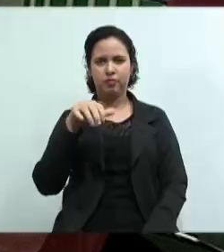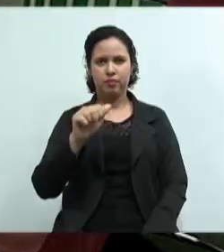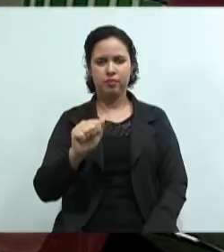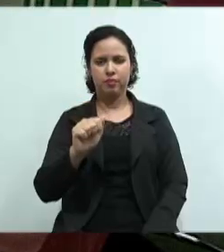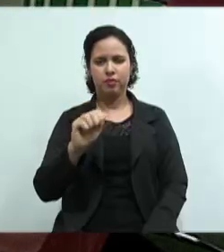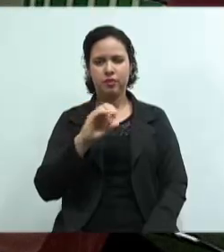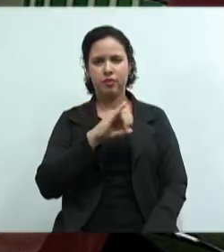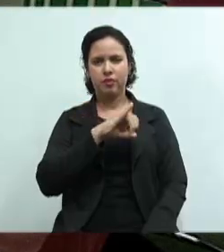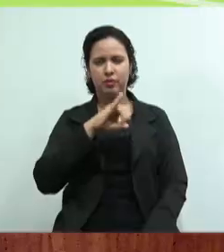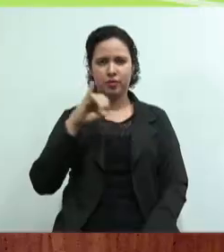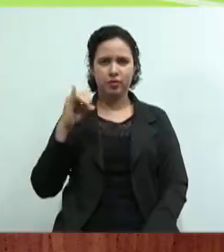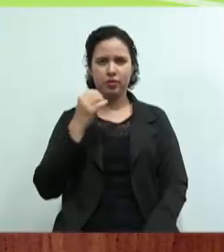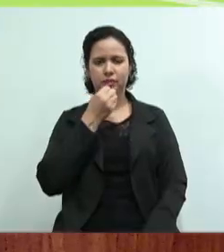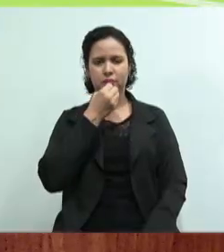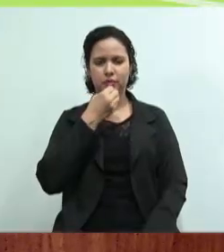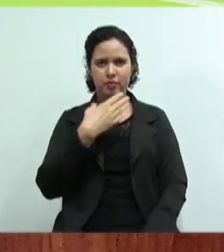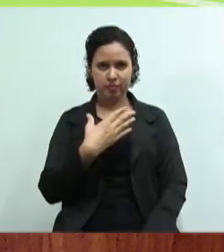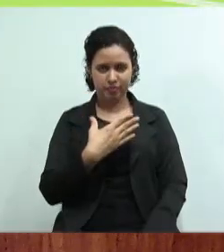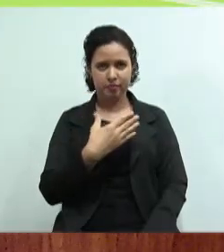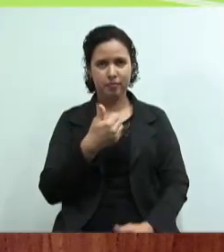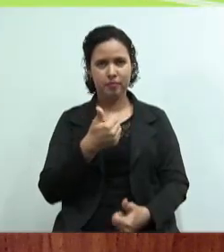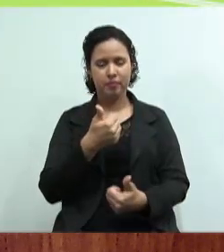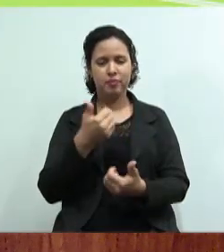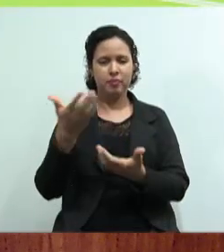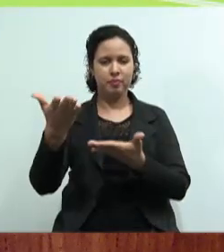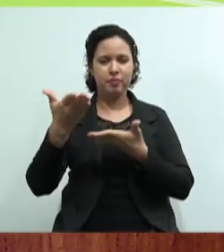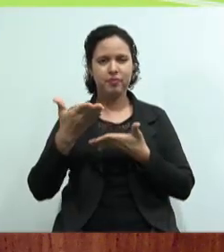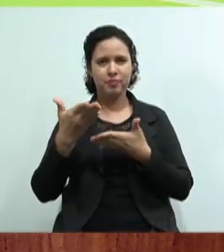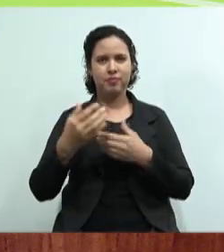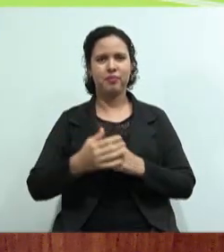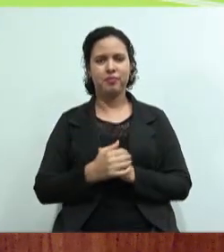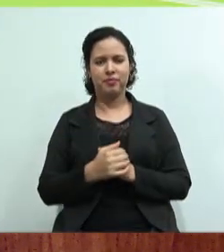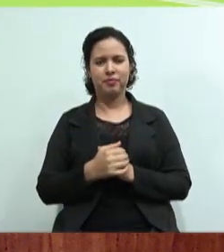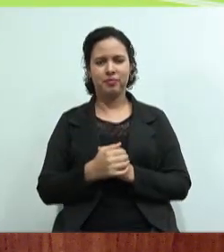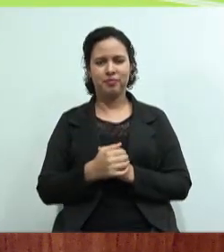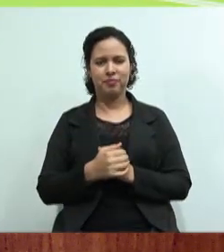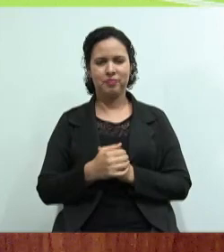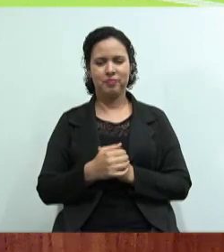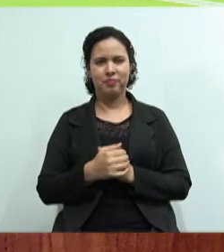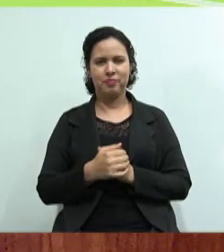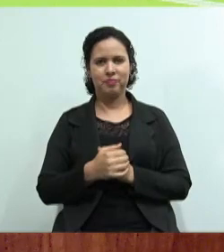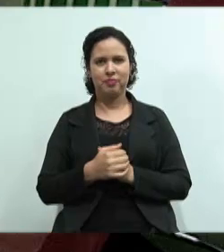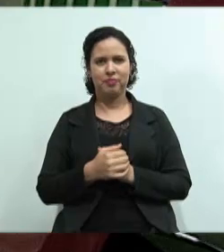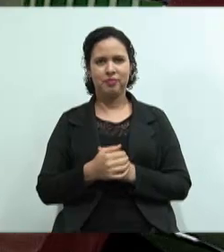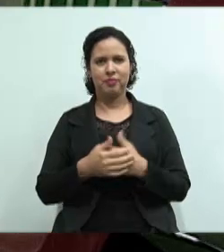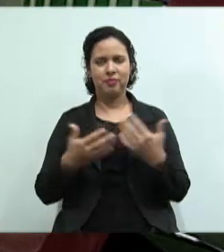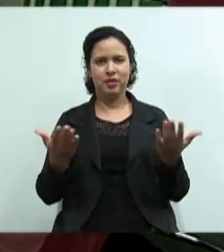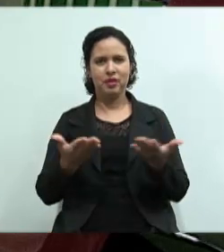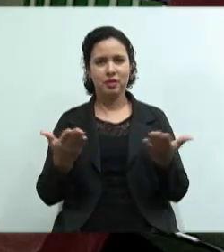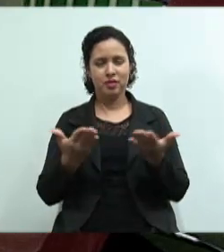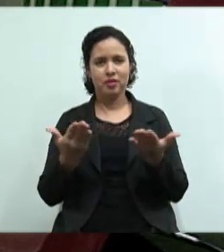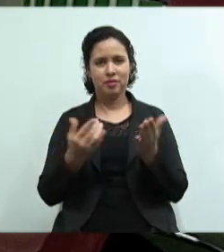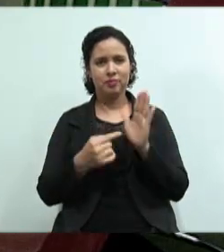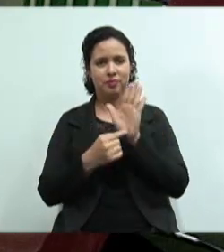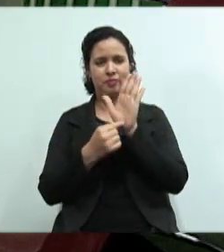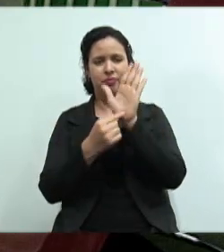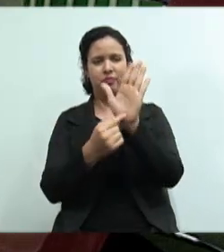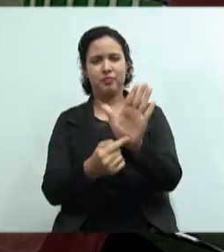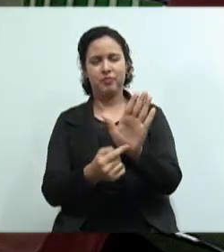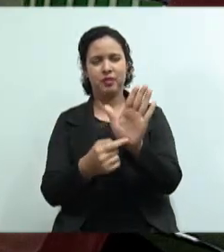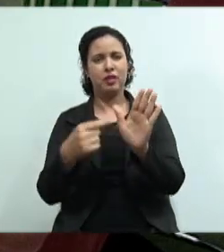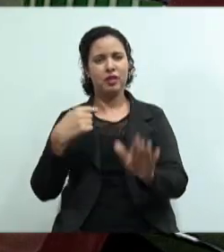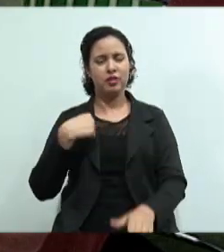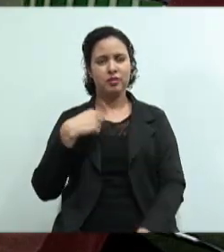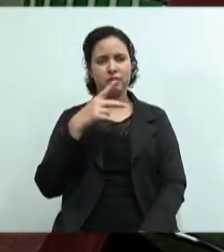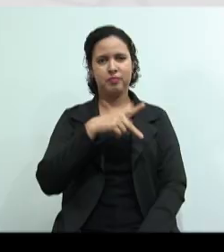Olá, alunos, espero que sejam bem-vindos. Bom, vamos agora às apresentações. Então, eu sou a